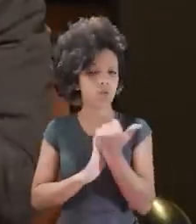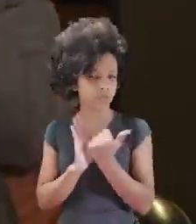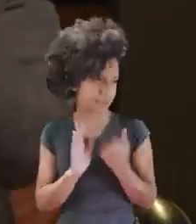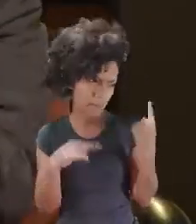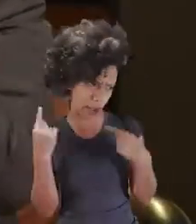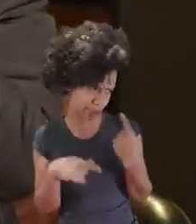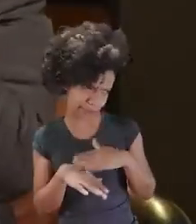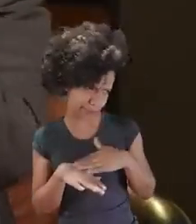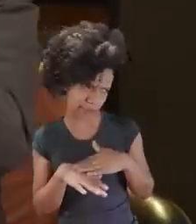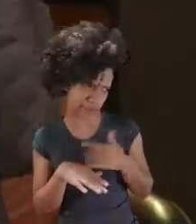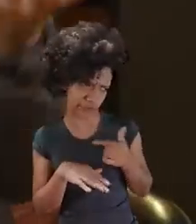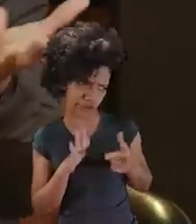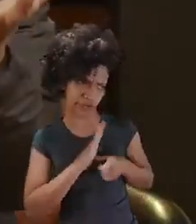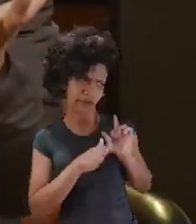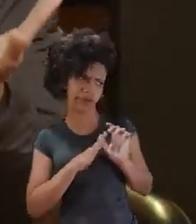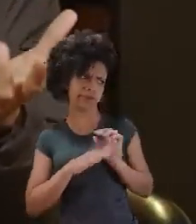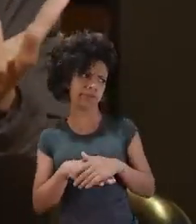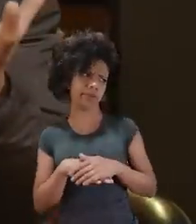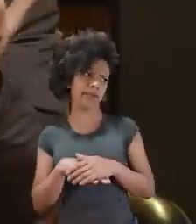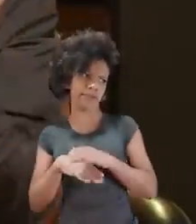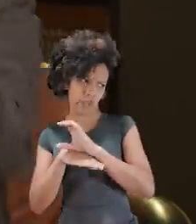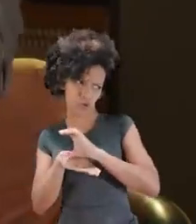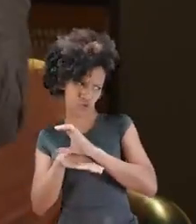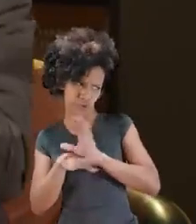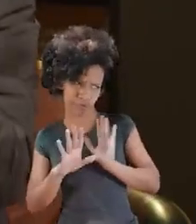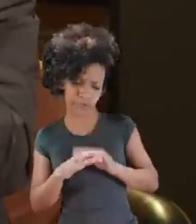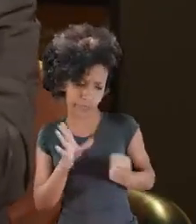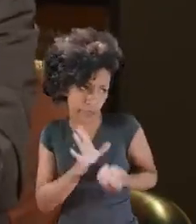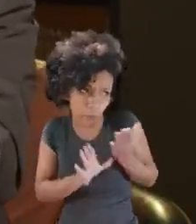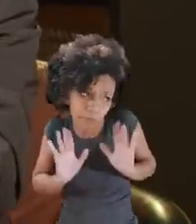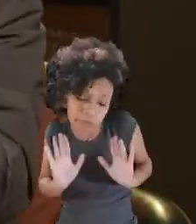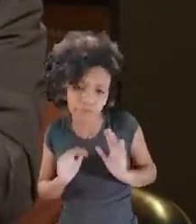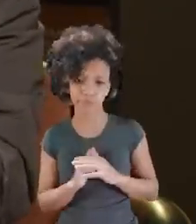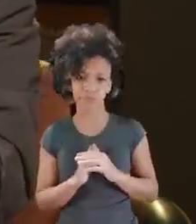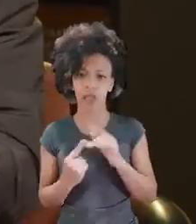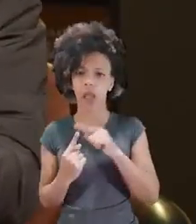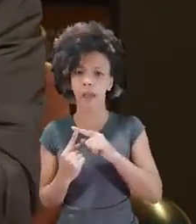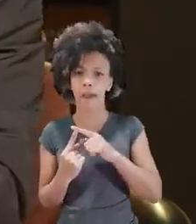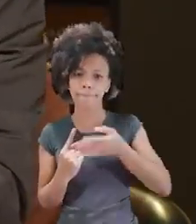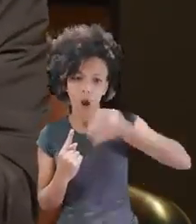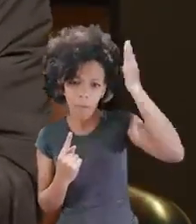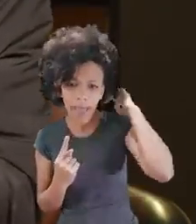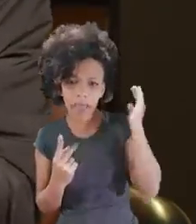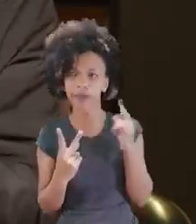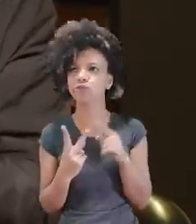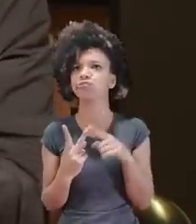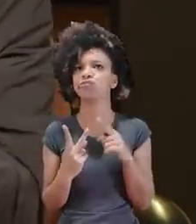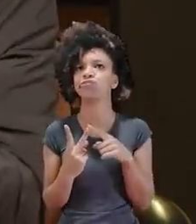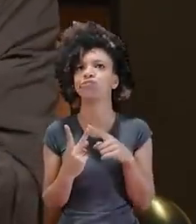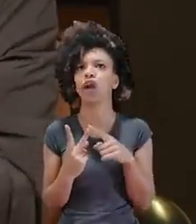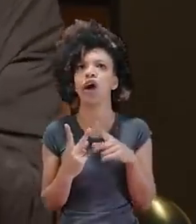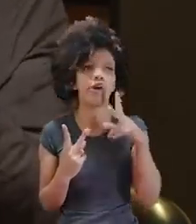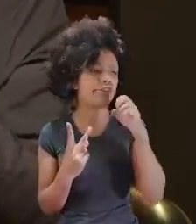construção maluca quiseram não existia na Constituição e criar uma força não mas juntar bombeiro é